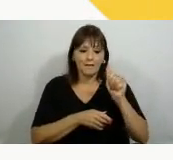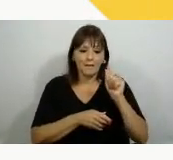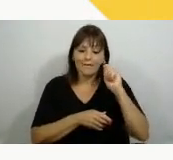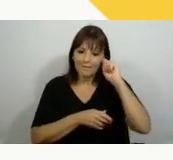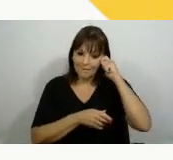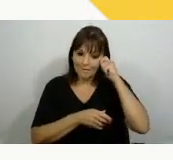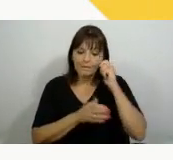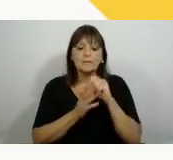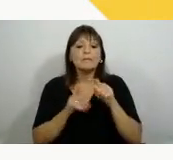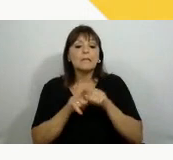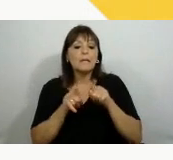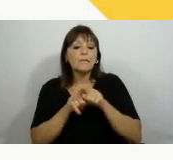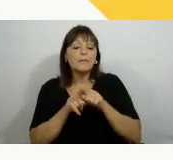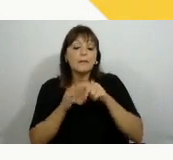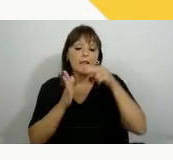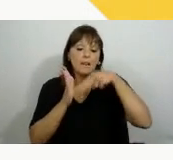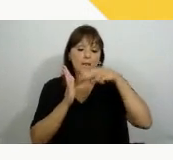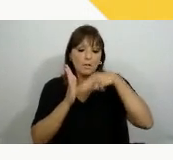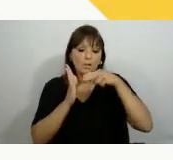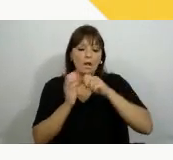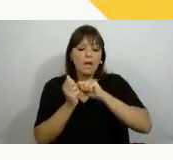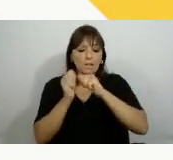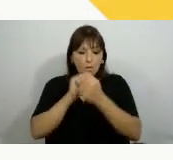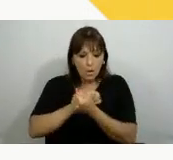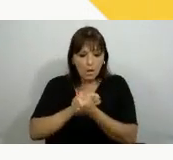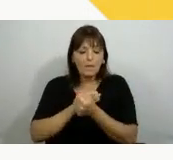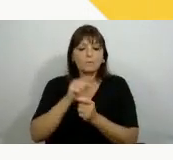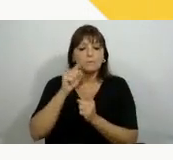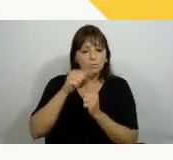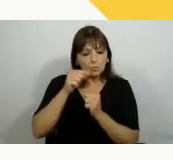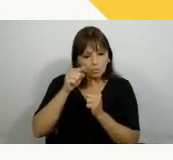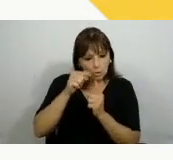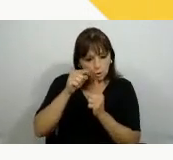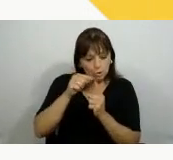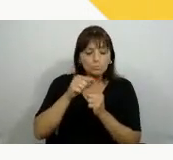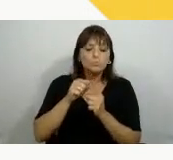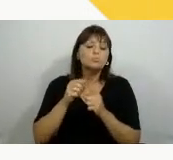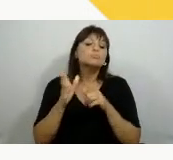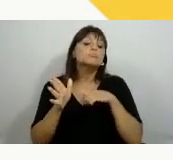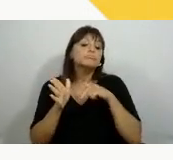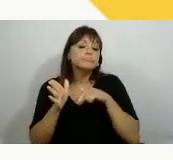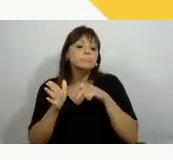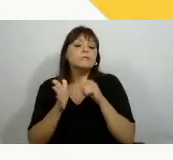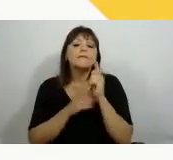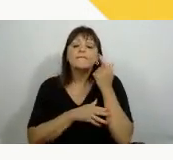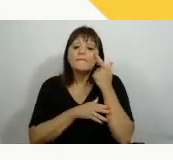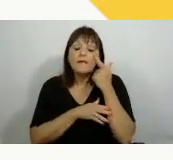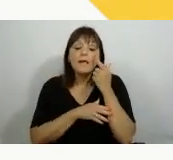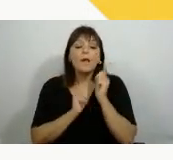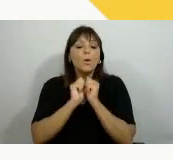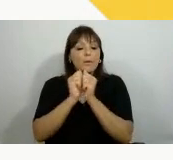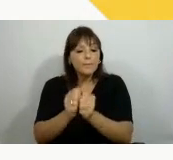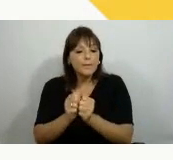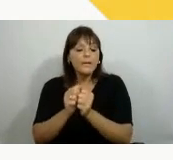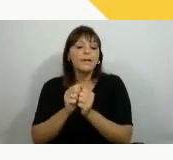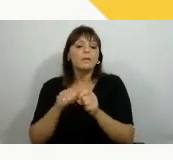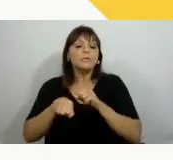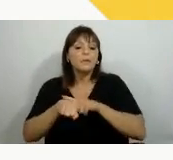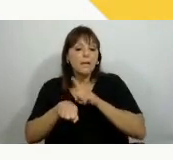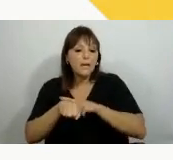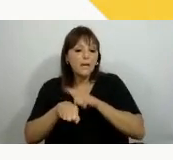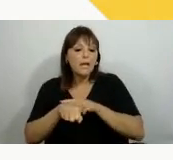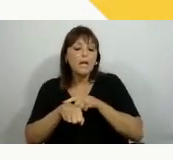esse tipo de obra, acompanhando ali exatamente a minutagem em que ele precisa fazer, que já foi marcada pelo